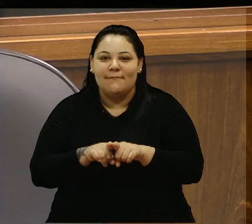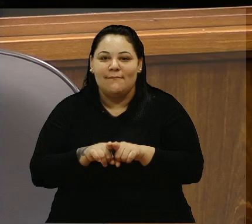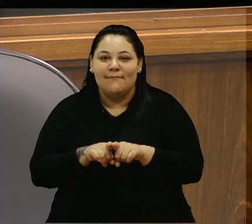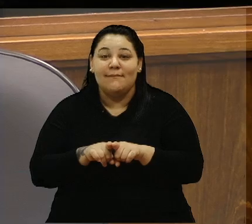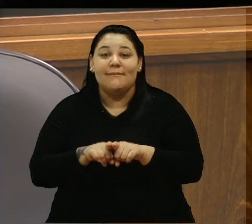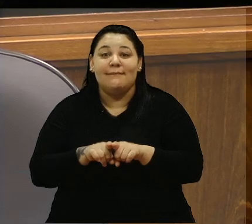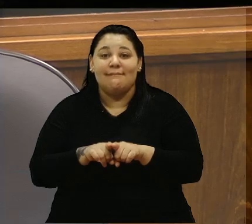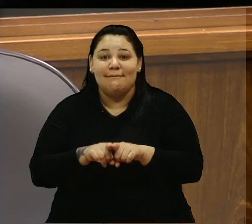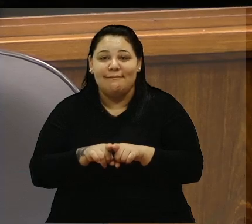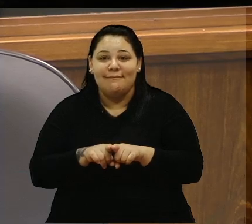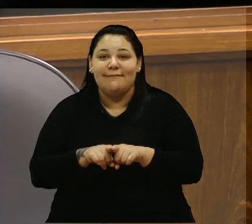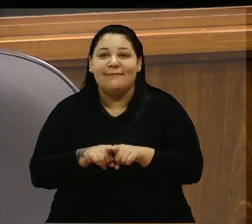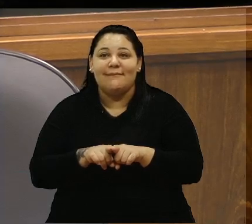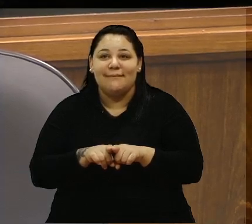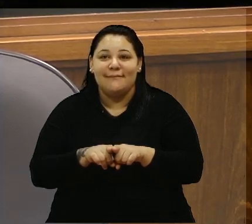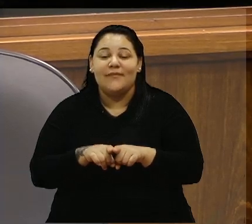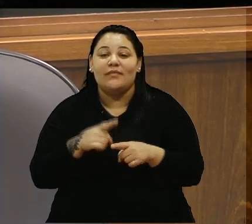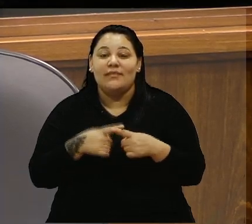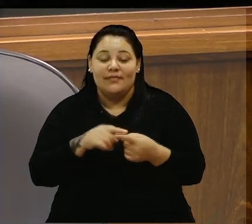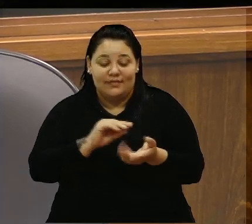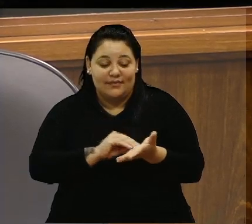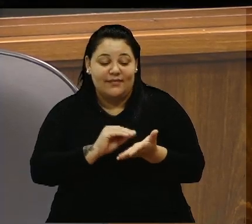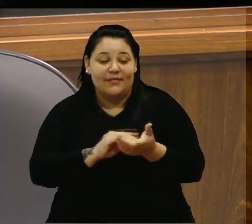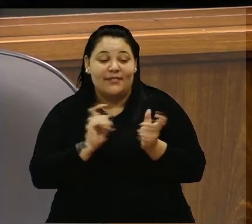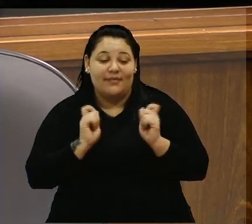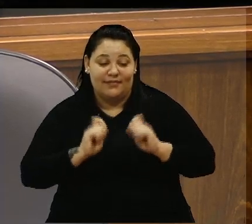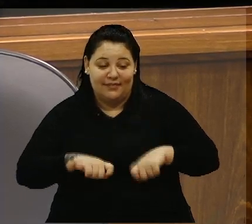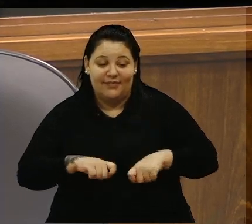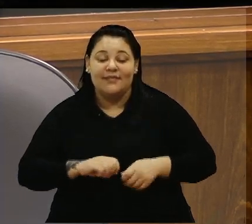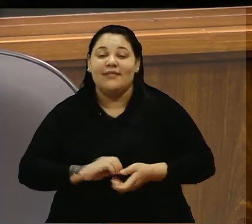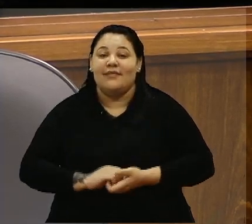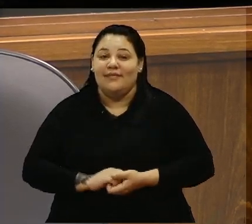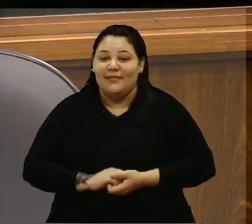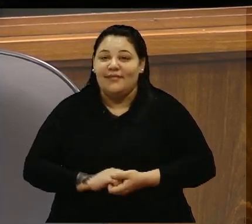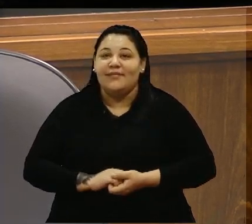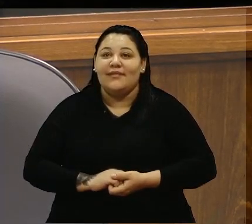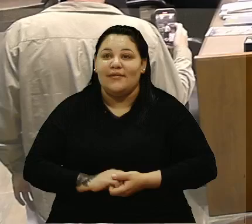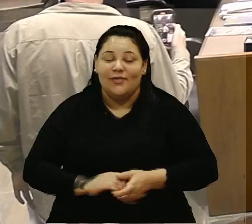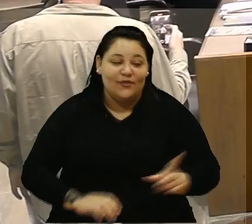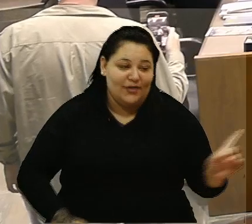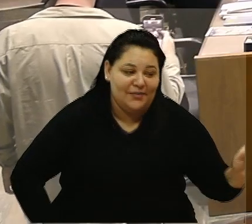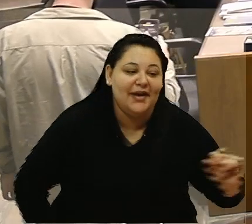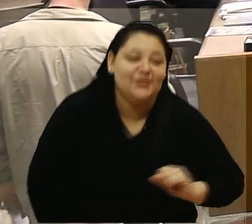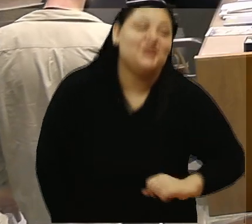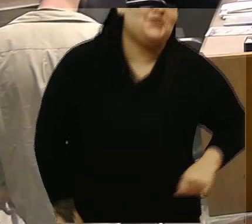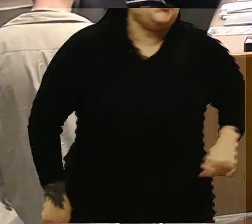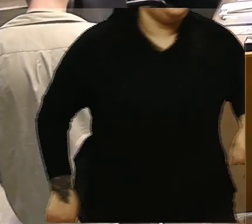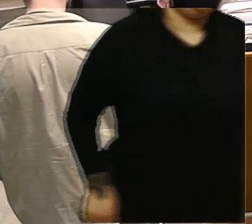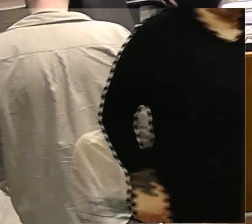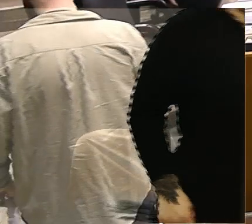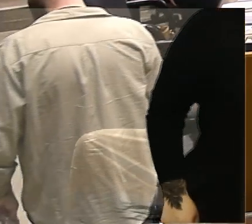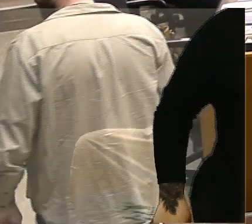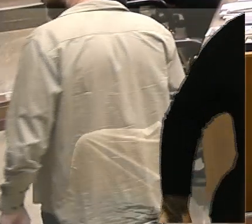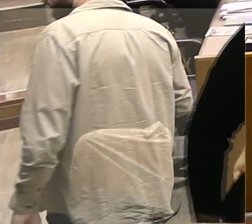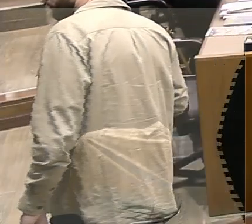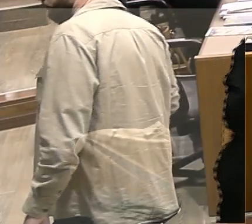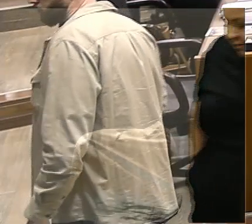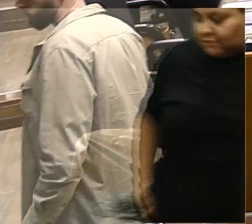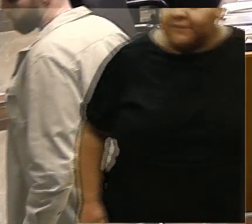por quê? Por incompetência. Isso é a parte, vereador... Vereadora, obrigado.